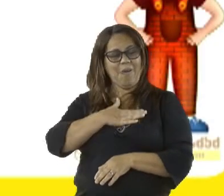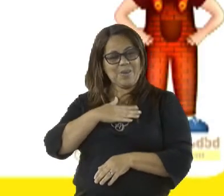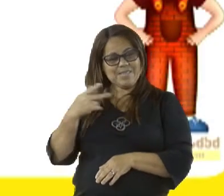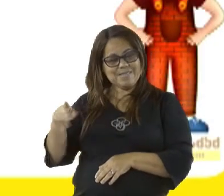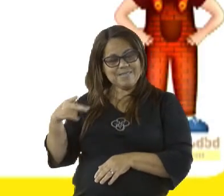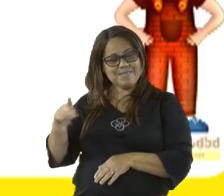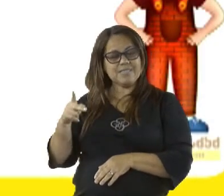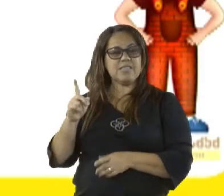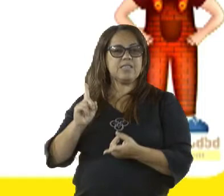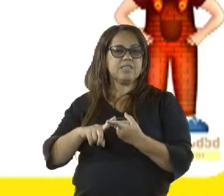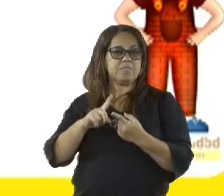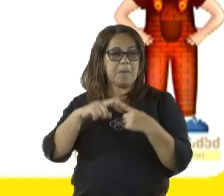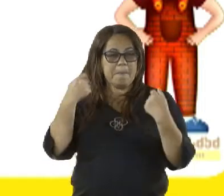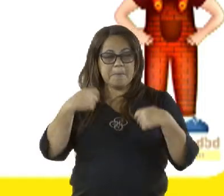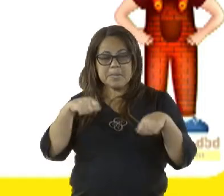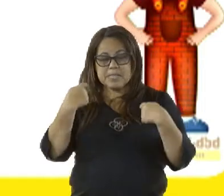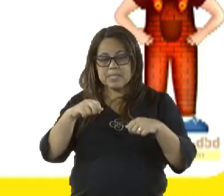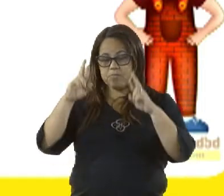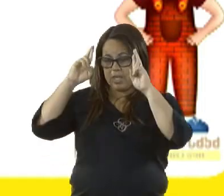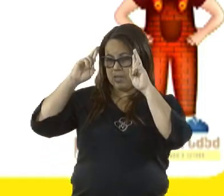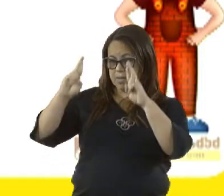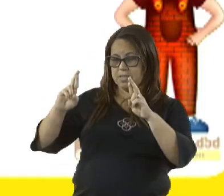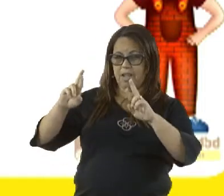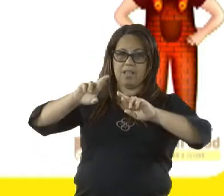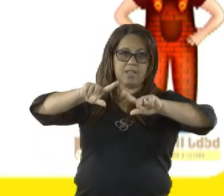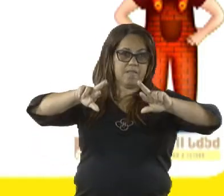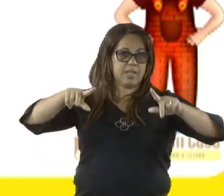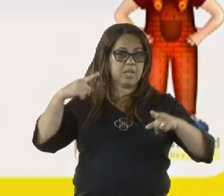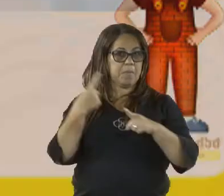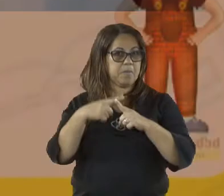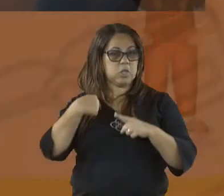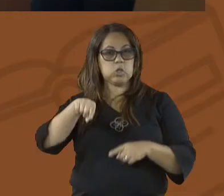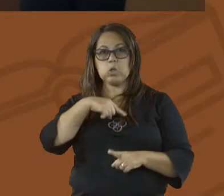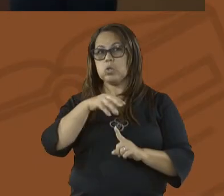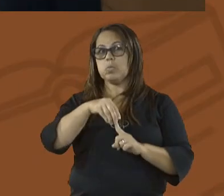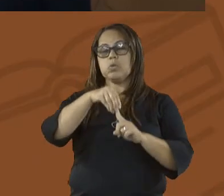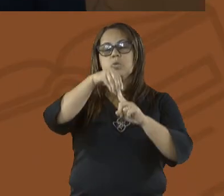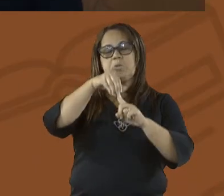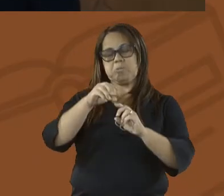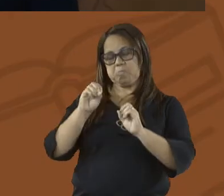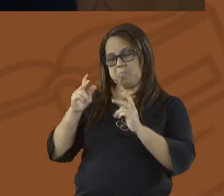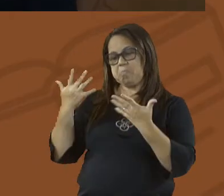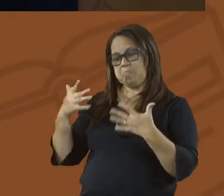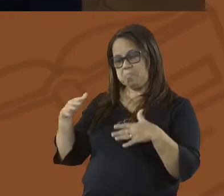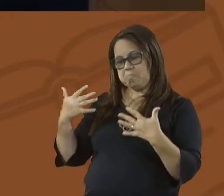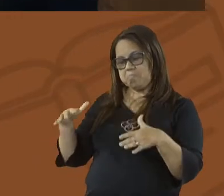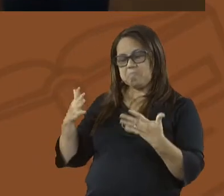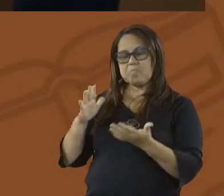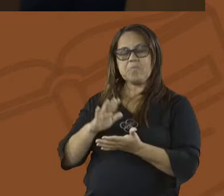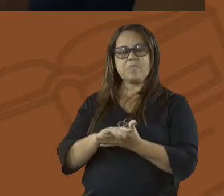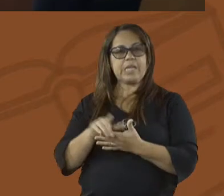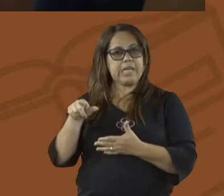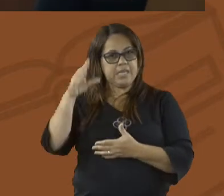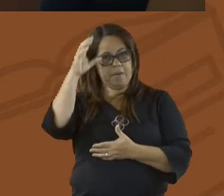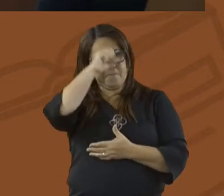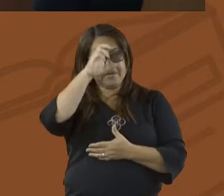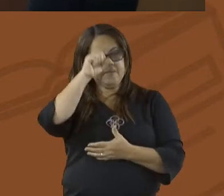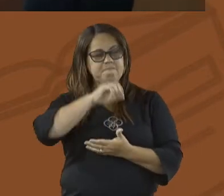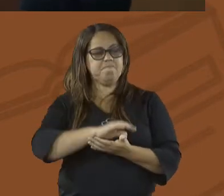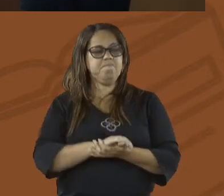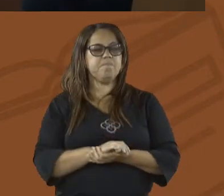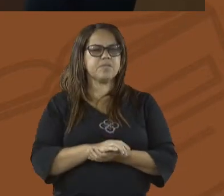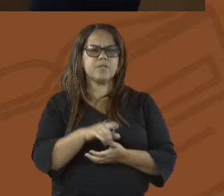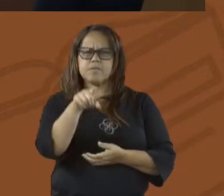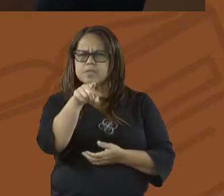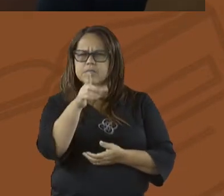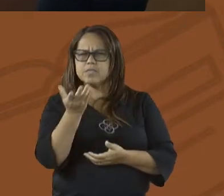E principalmente que devemos sempre respeitar as diferenças, pois somos únicos. Muito bem, Chaminezinho. Chaminezinho aprendeu a lição.